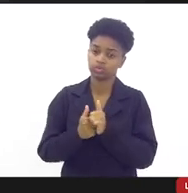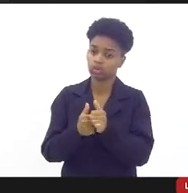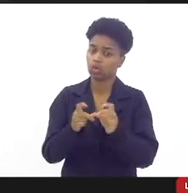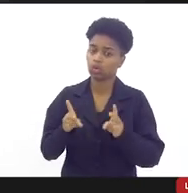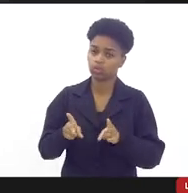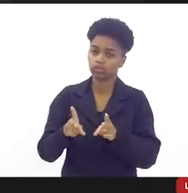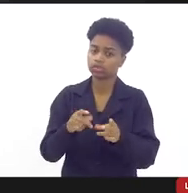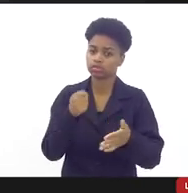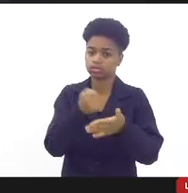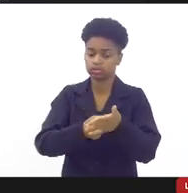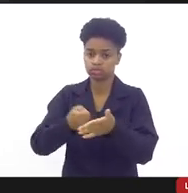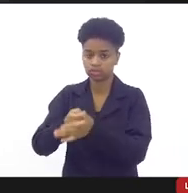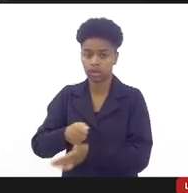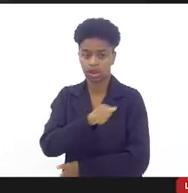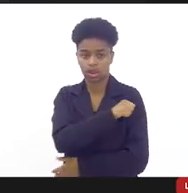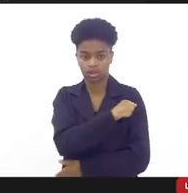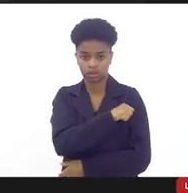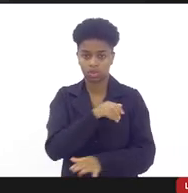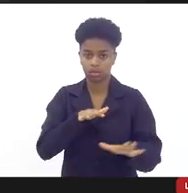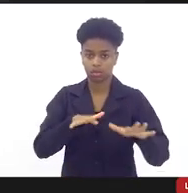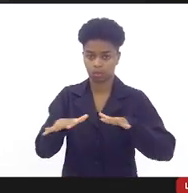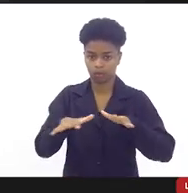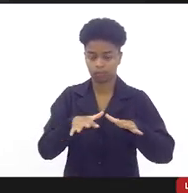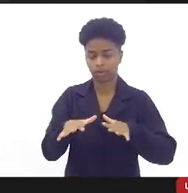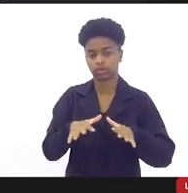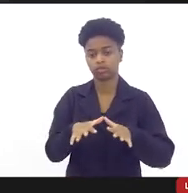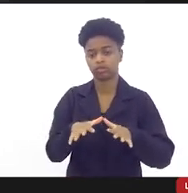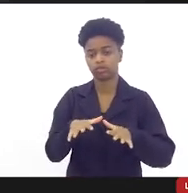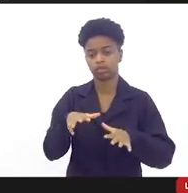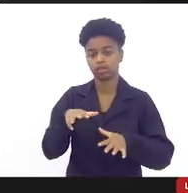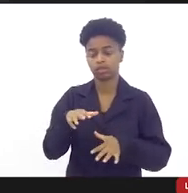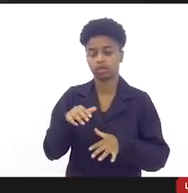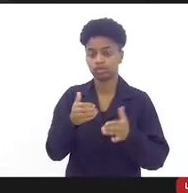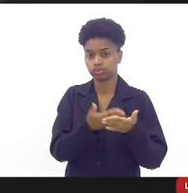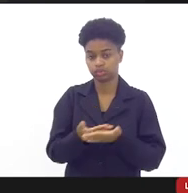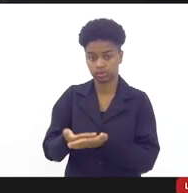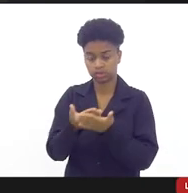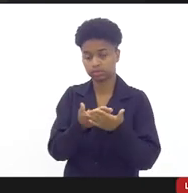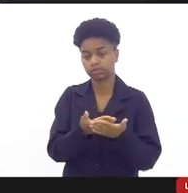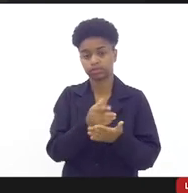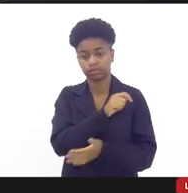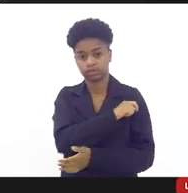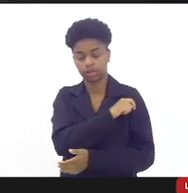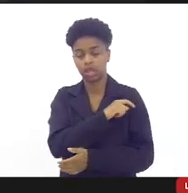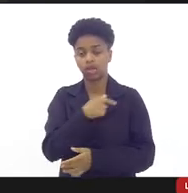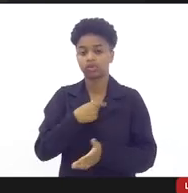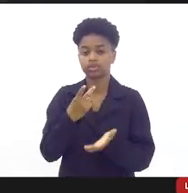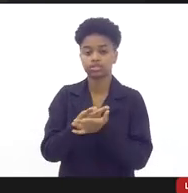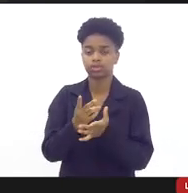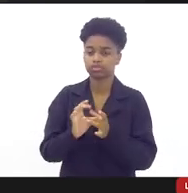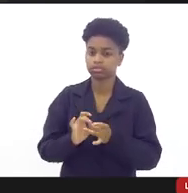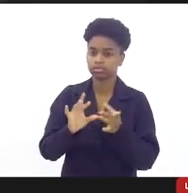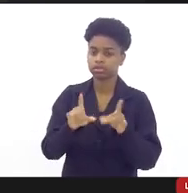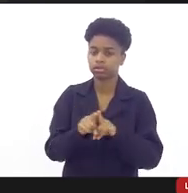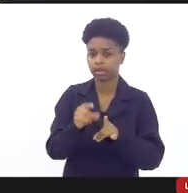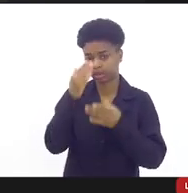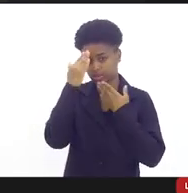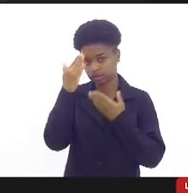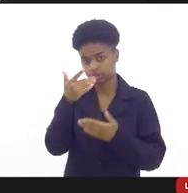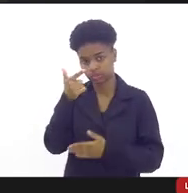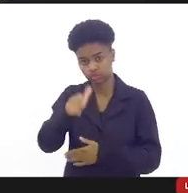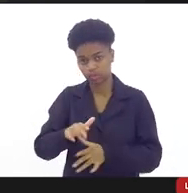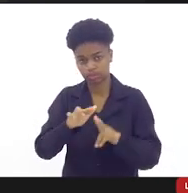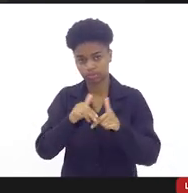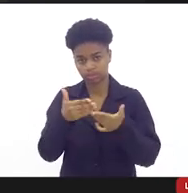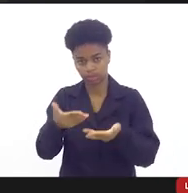luta dos Estudantes do movimento estudantil Estou sempre à disposição mais uma vez agradecendo pelo convite Obrigado querida